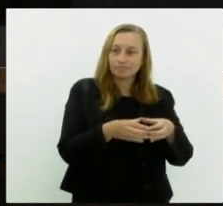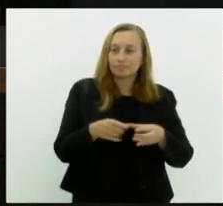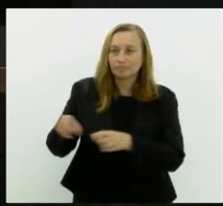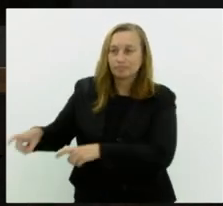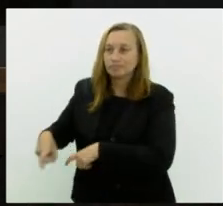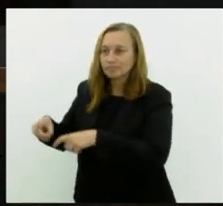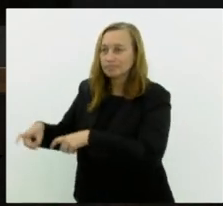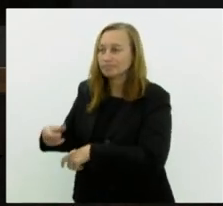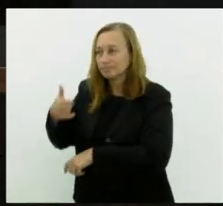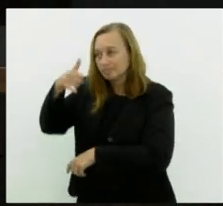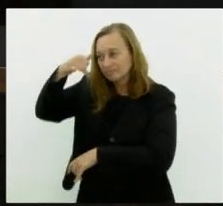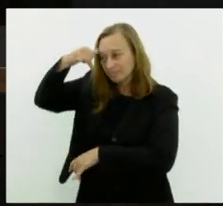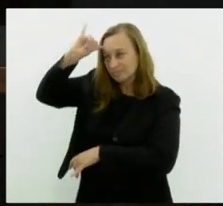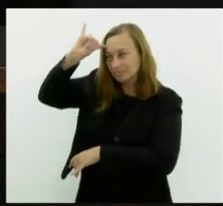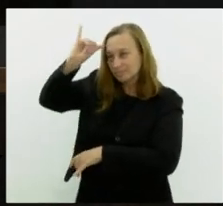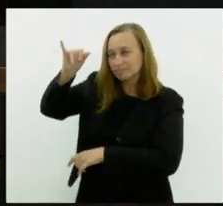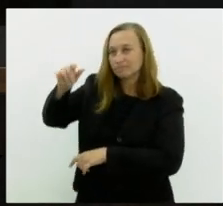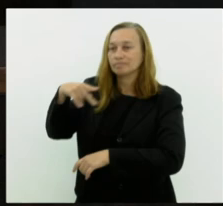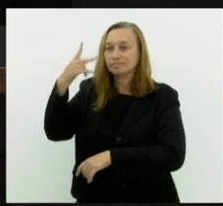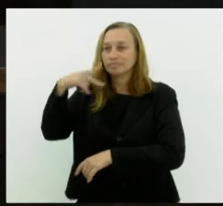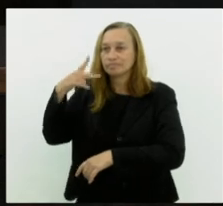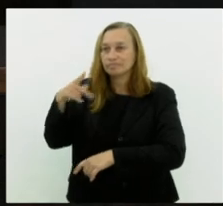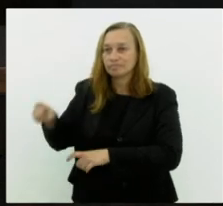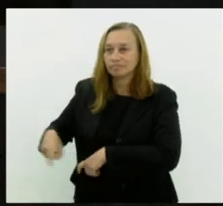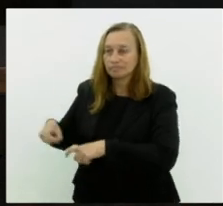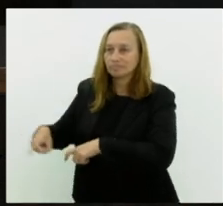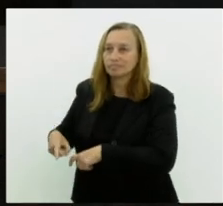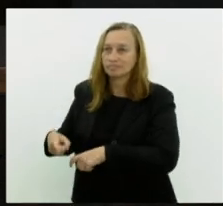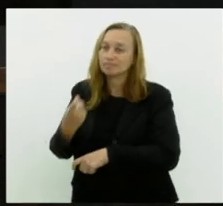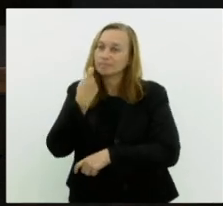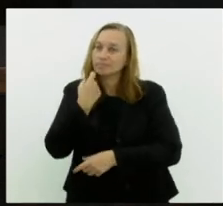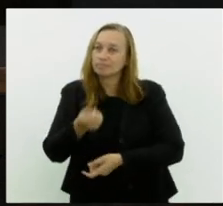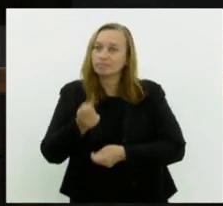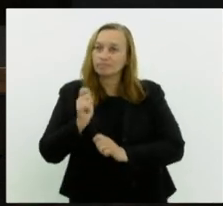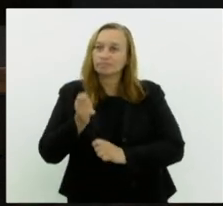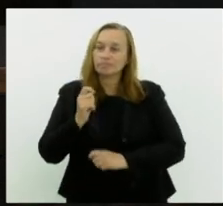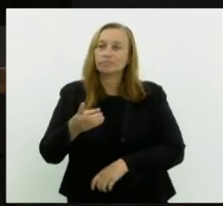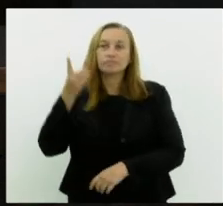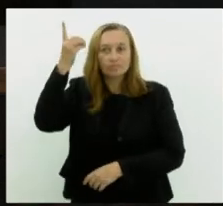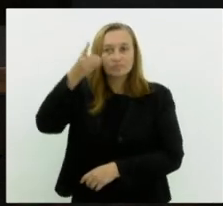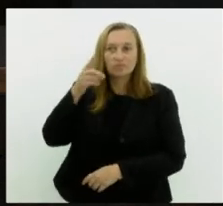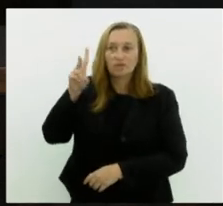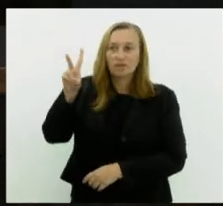Pecuária e Políticas Rural, Agrária e Pesqueira, deputado Valdo Ceasa.